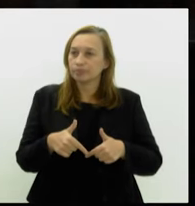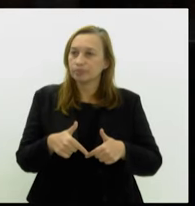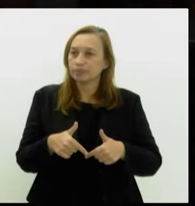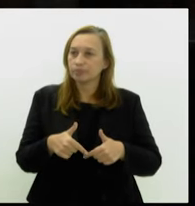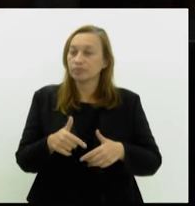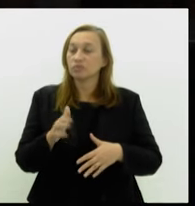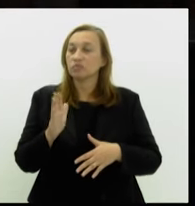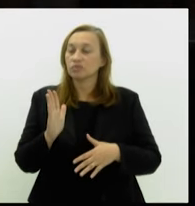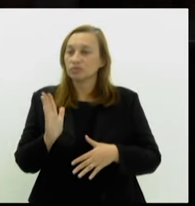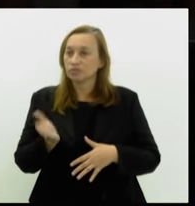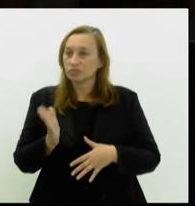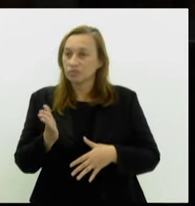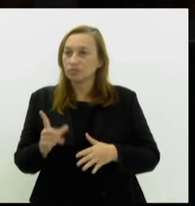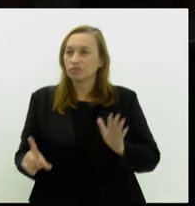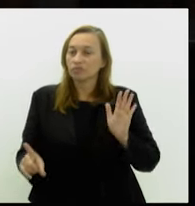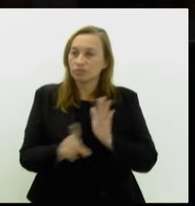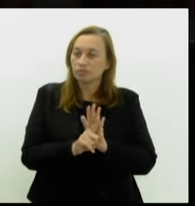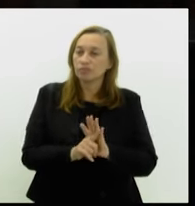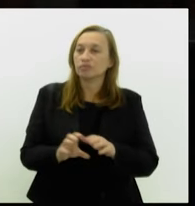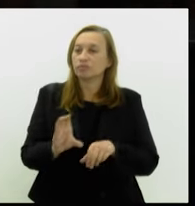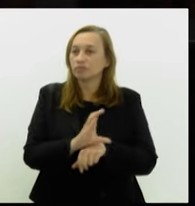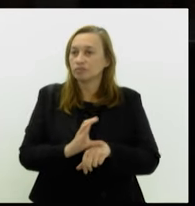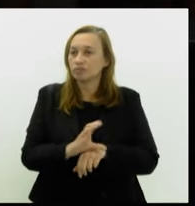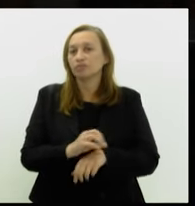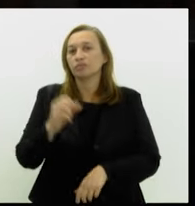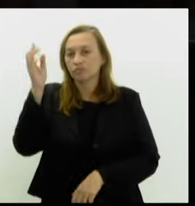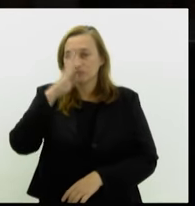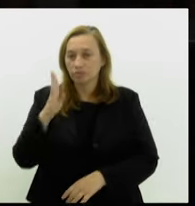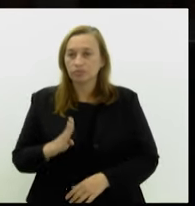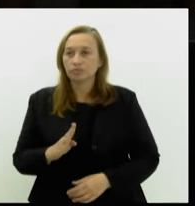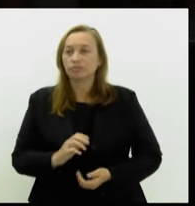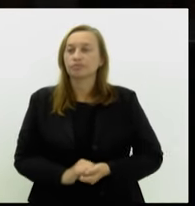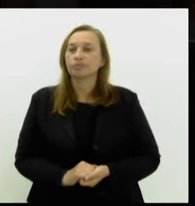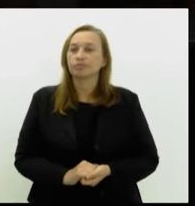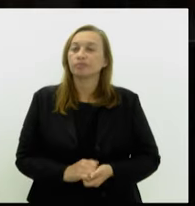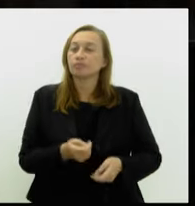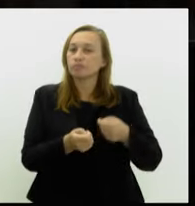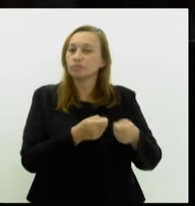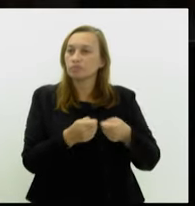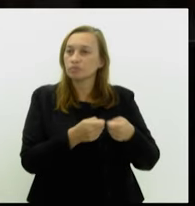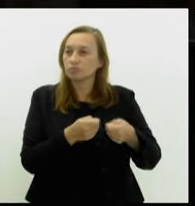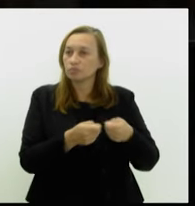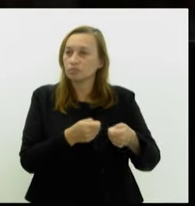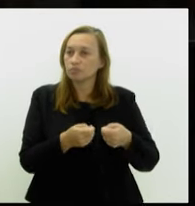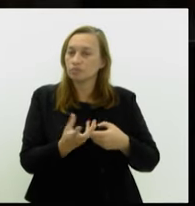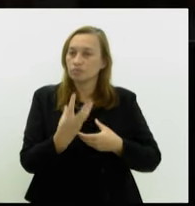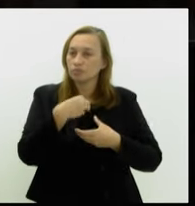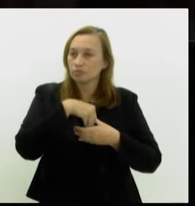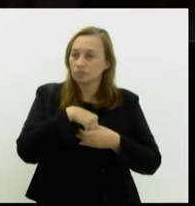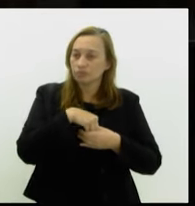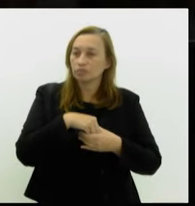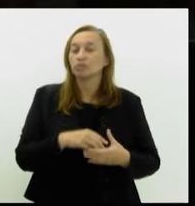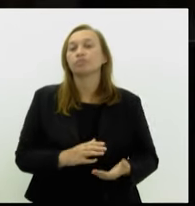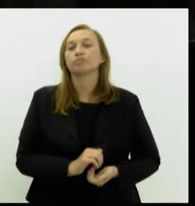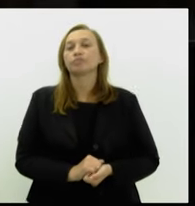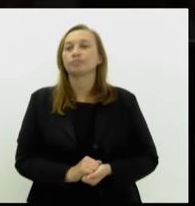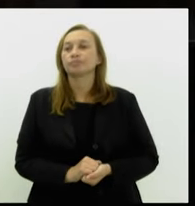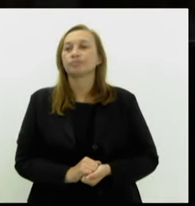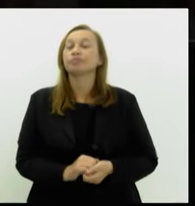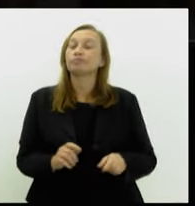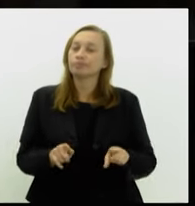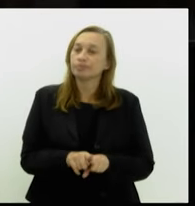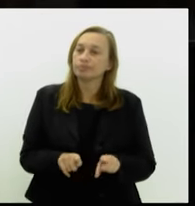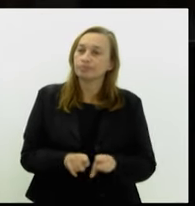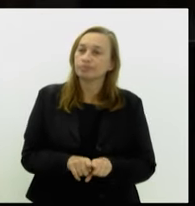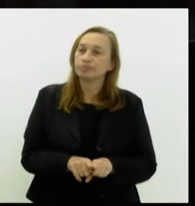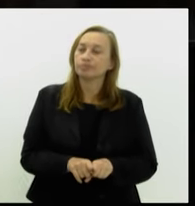já está previsto na Constituição brasileira sob o controle externo. E aí, trago também